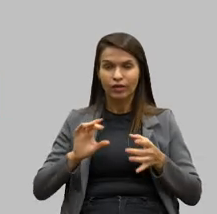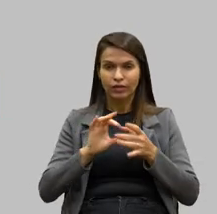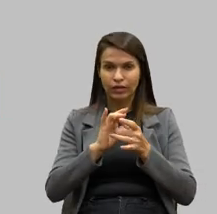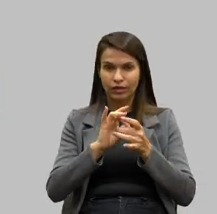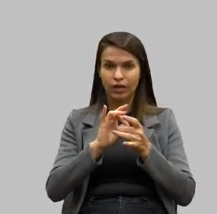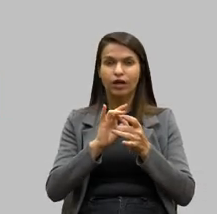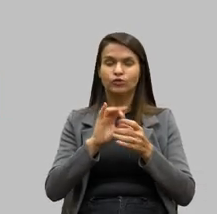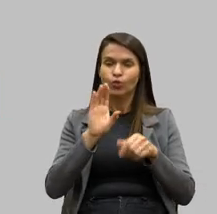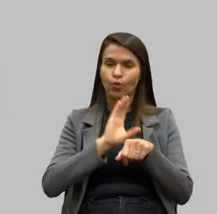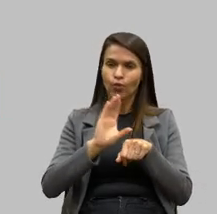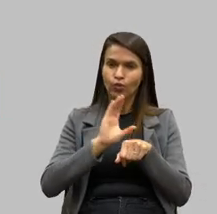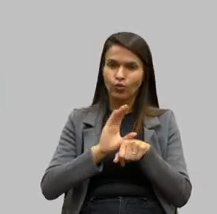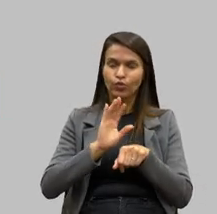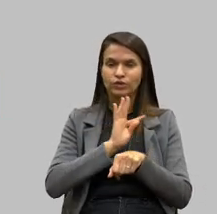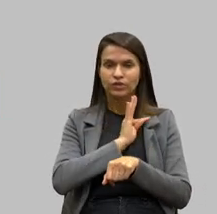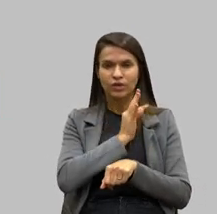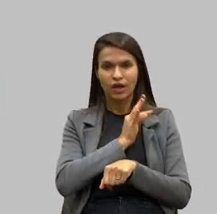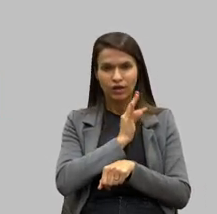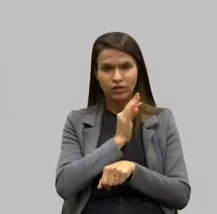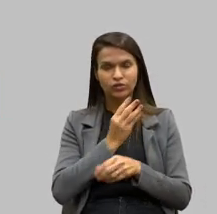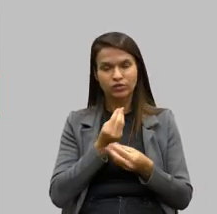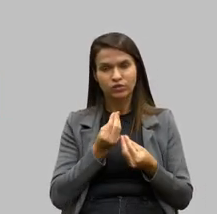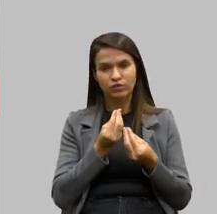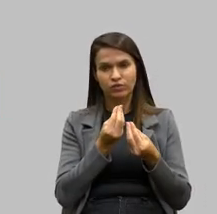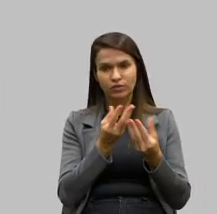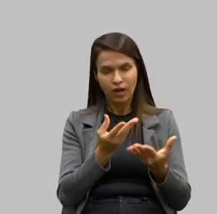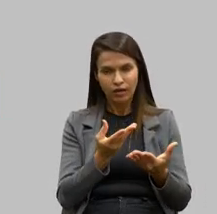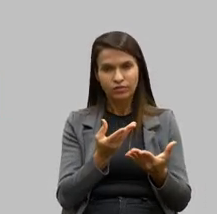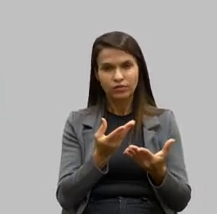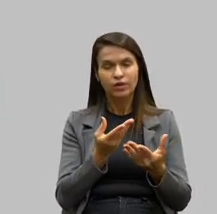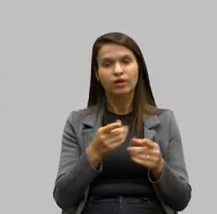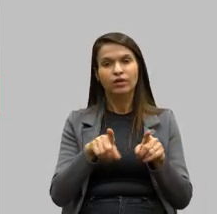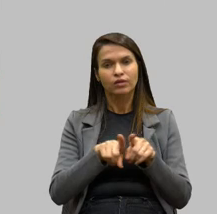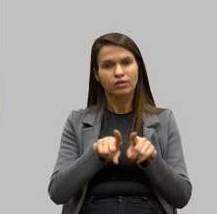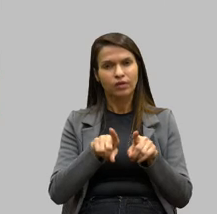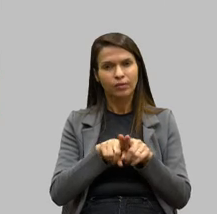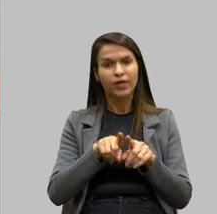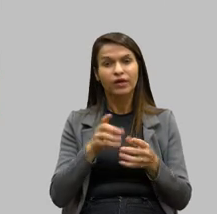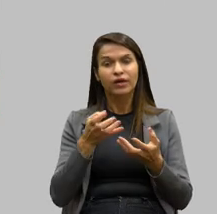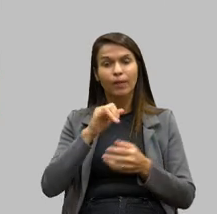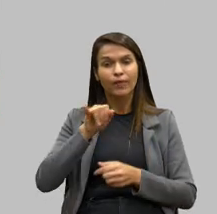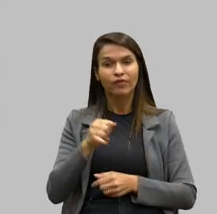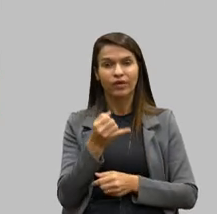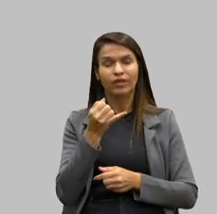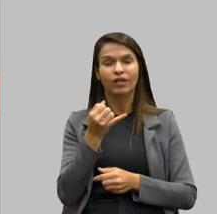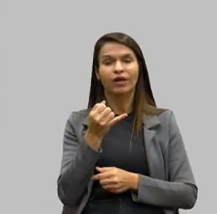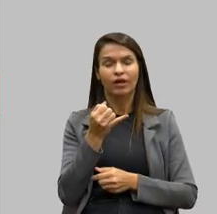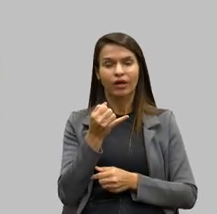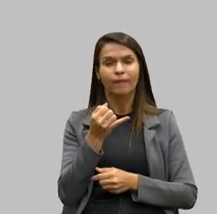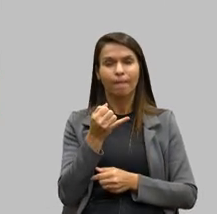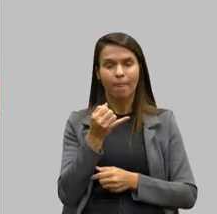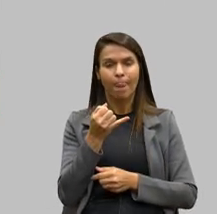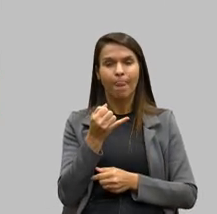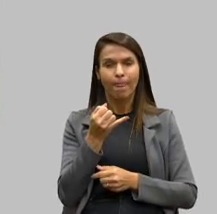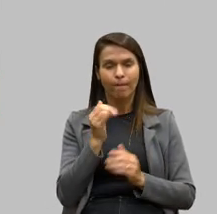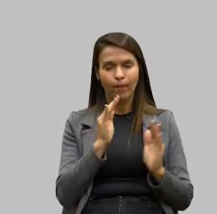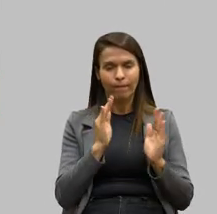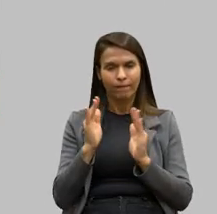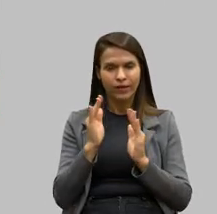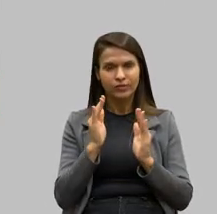cursos técnicos que são oferecidos. E gostaria, secretário, de aproveitar a oportunidade de